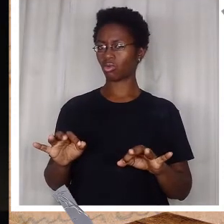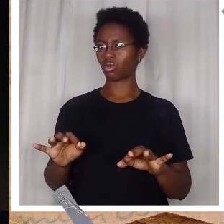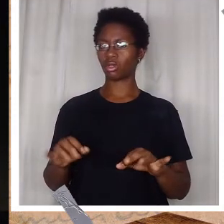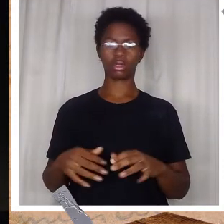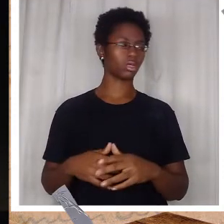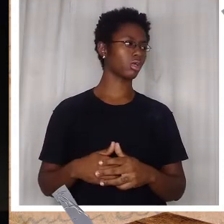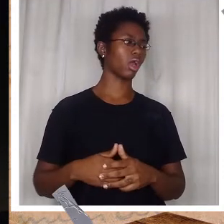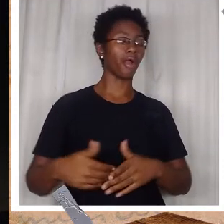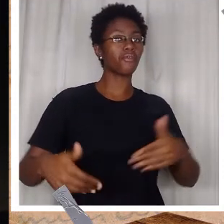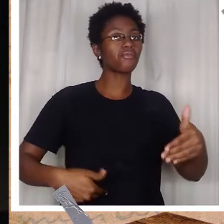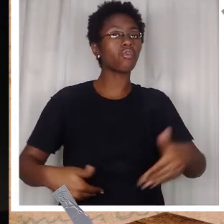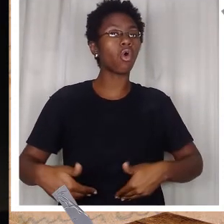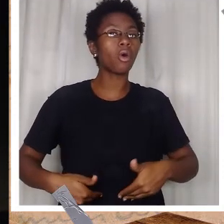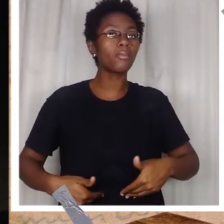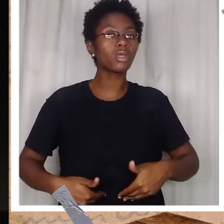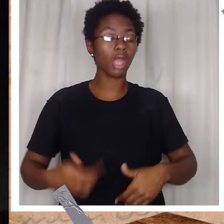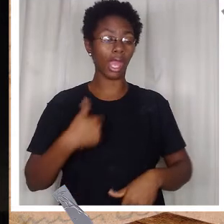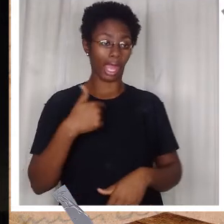Eu sou negra.